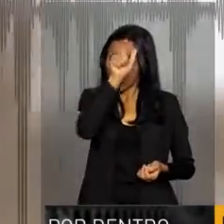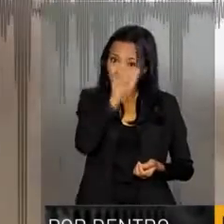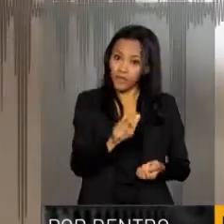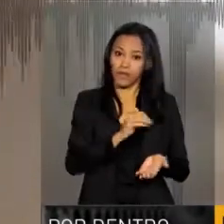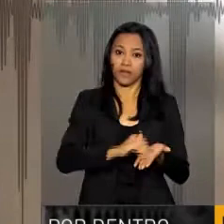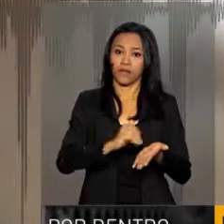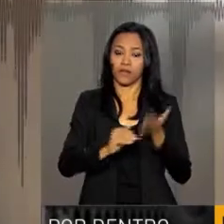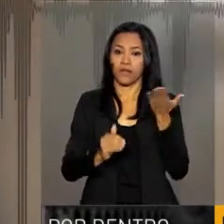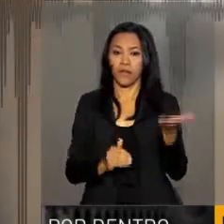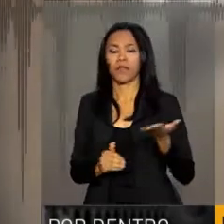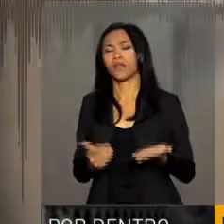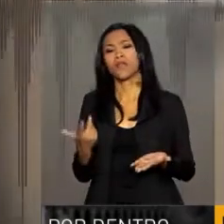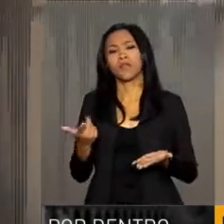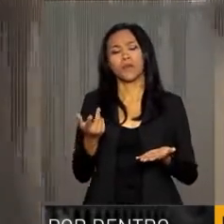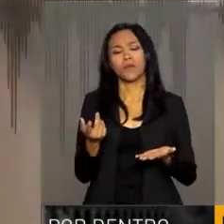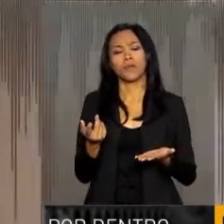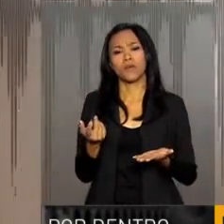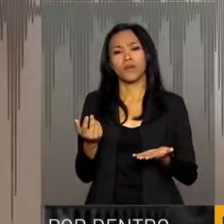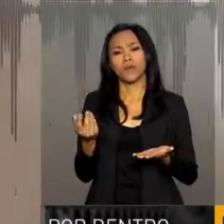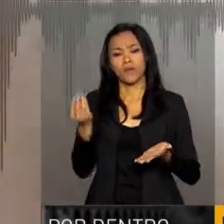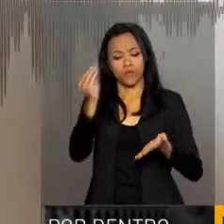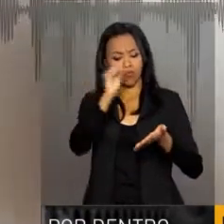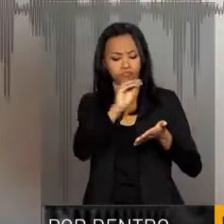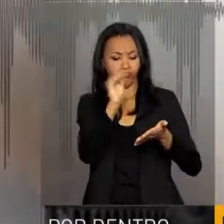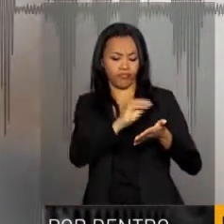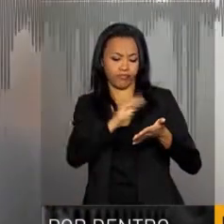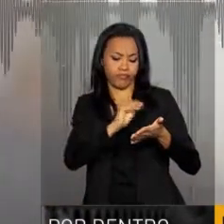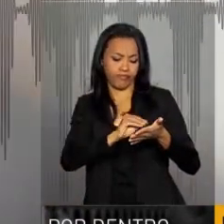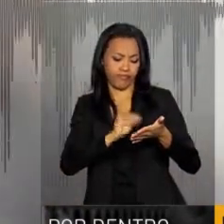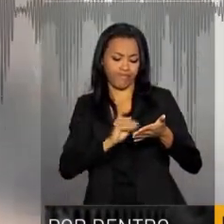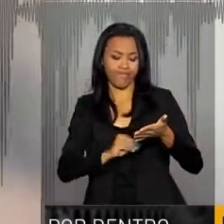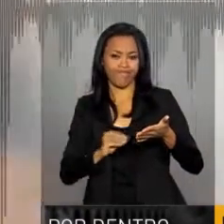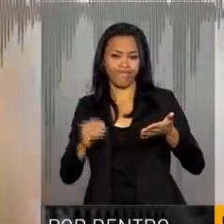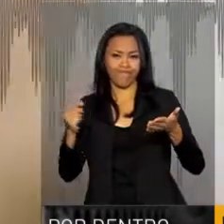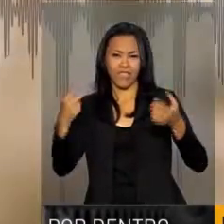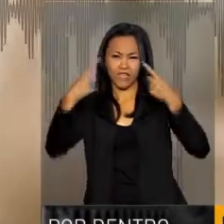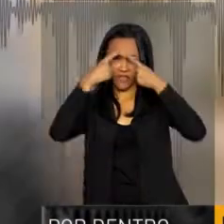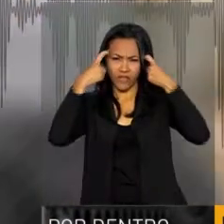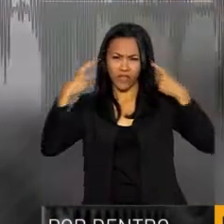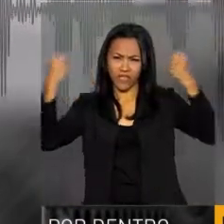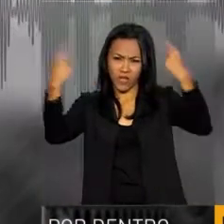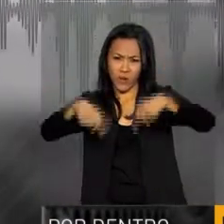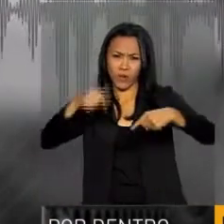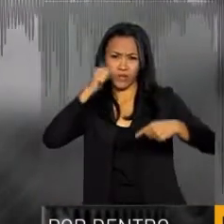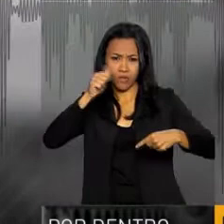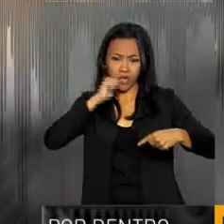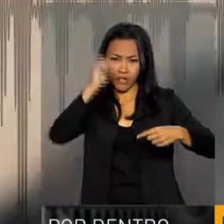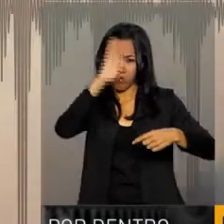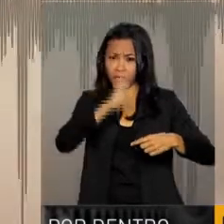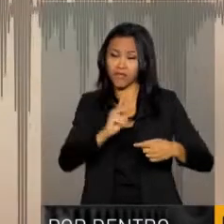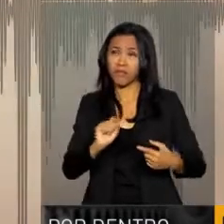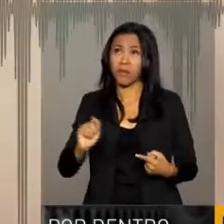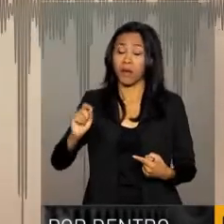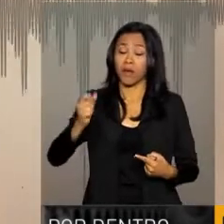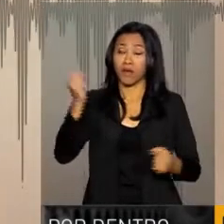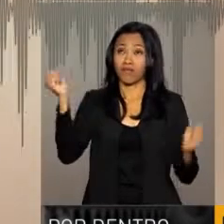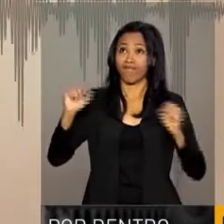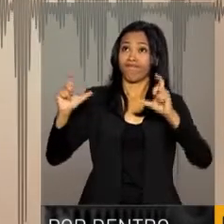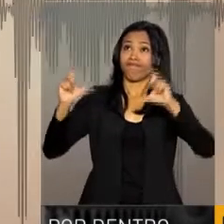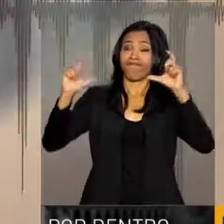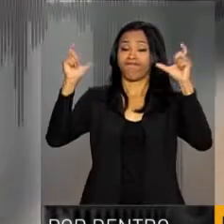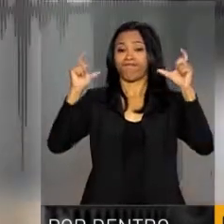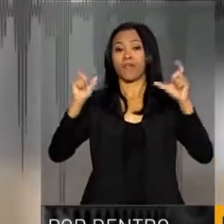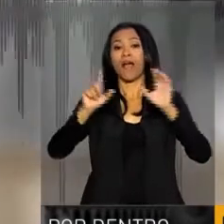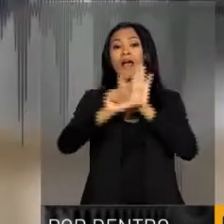registros de violência contra a mulher é algo assustador em todo o país em vigência a lei maria da